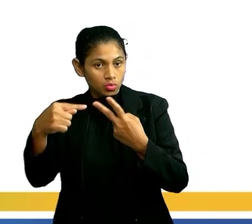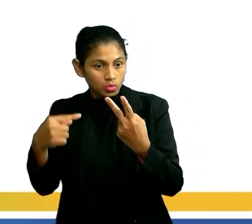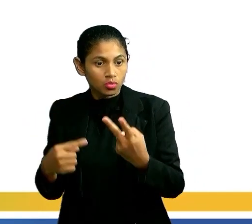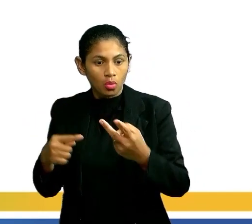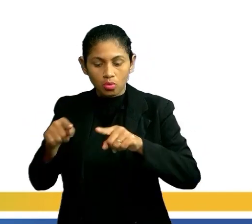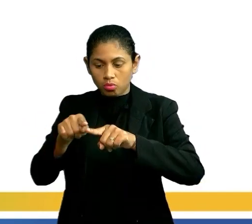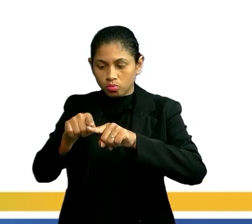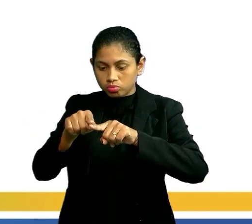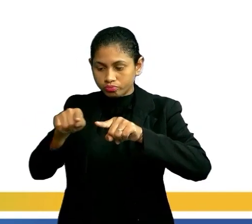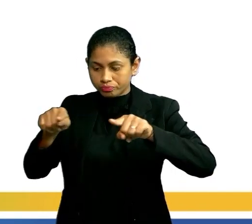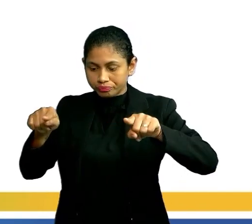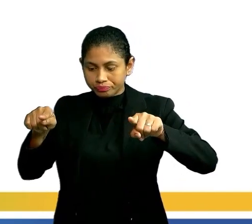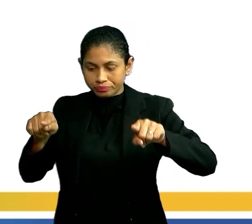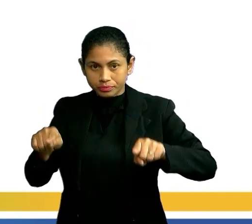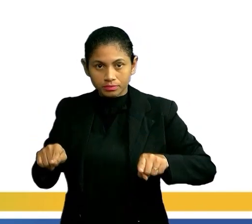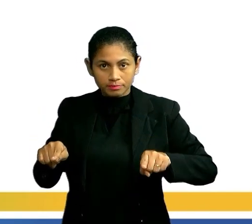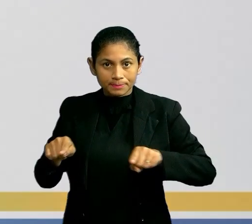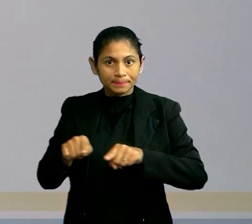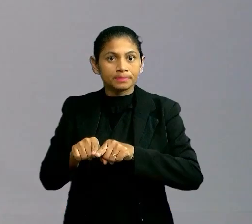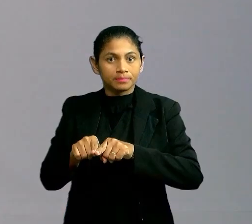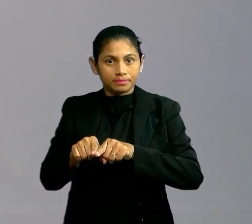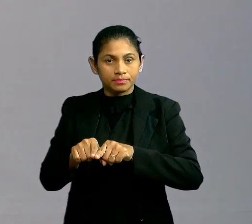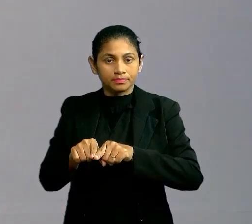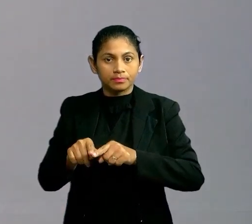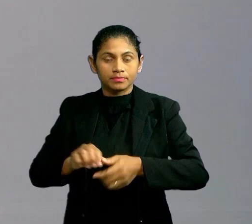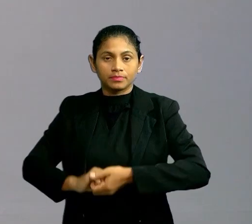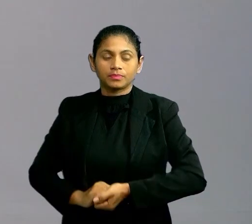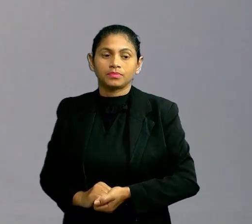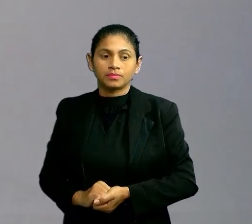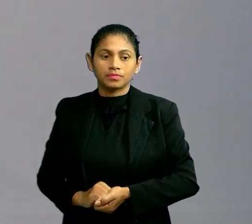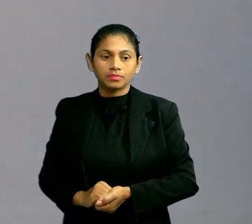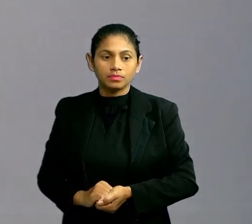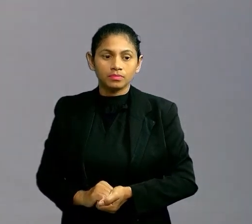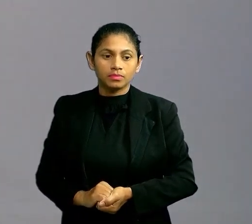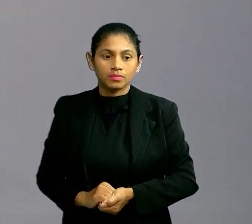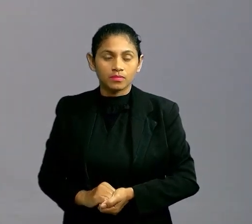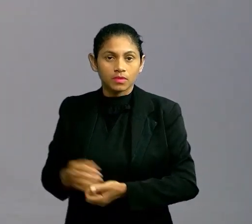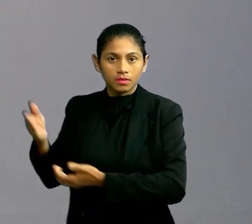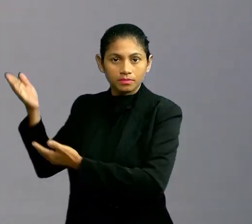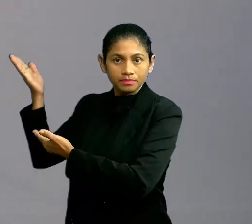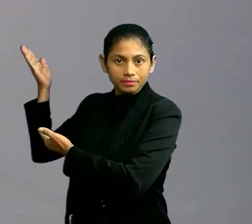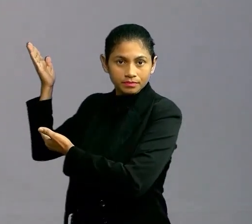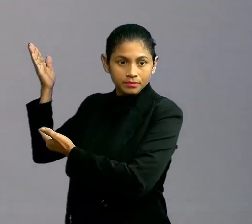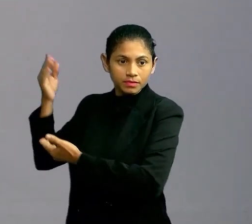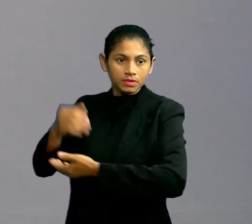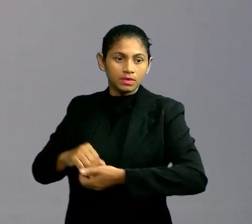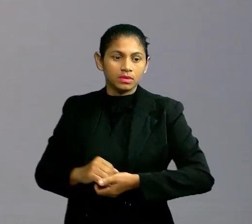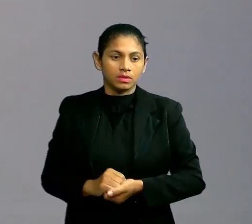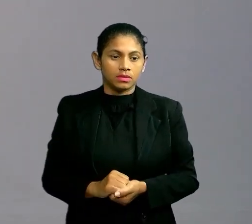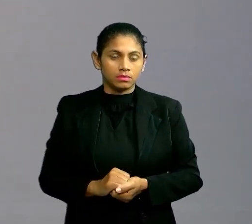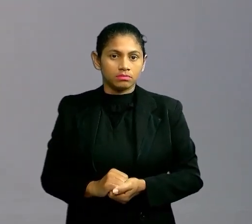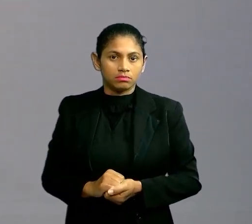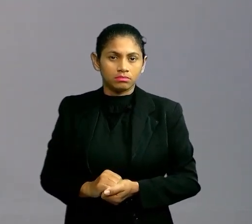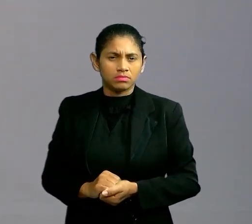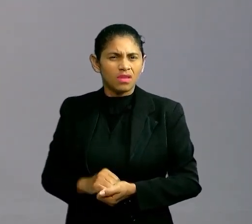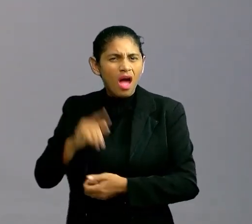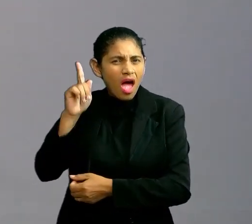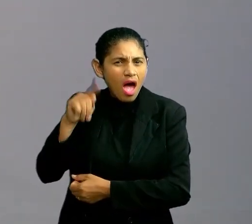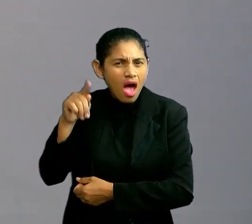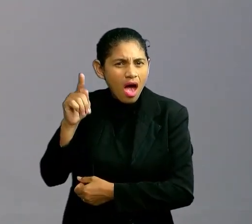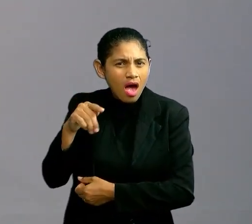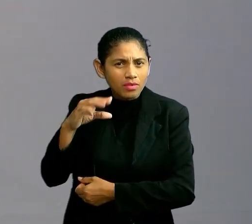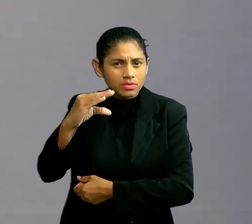vai conseguir compreender o seguinte. Vamos lá? Analisa aqui comigo. Isso aqui é um cilindro? O que você me diz? Como